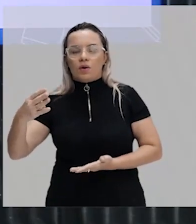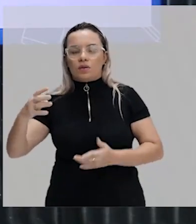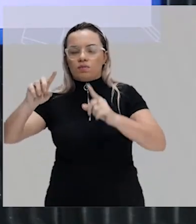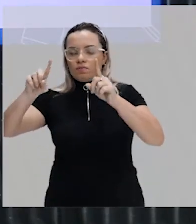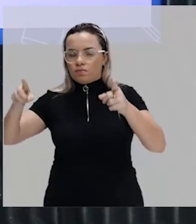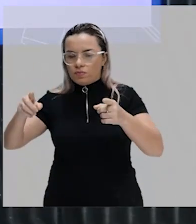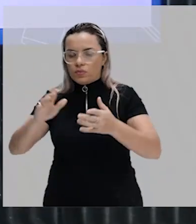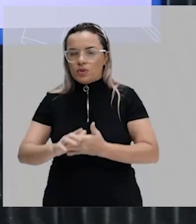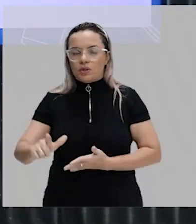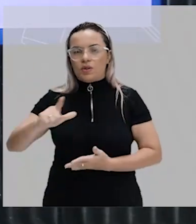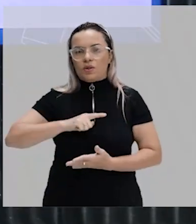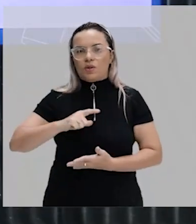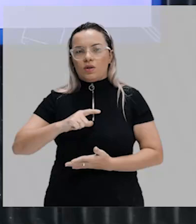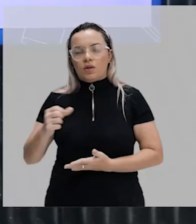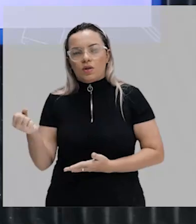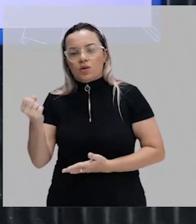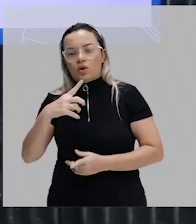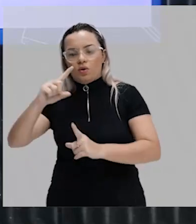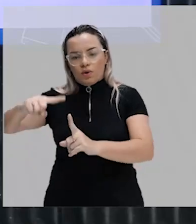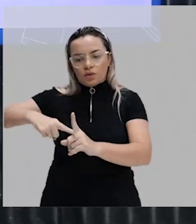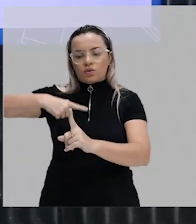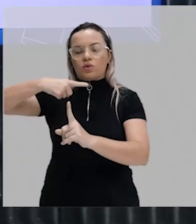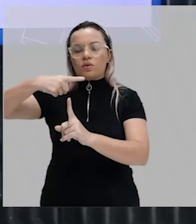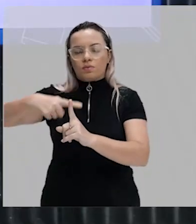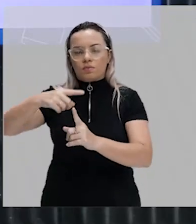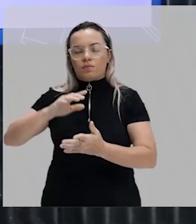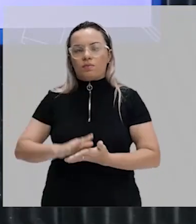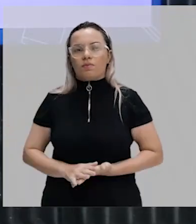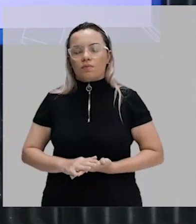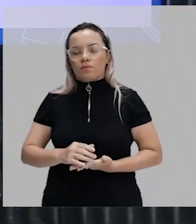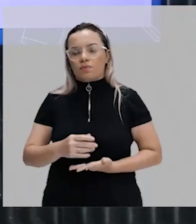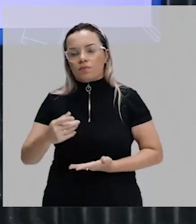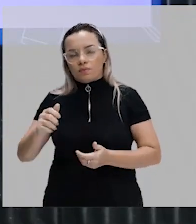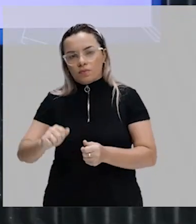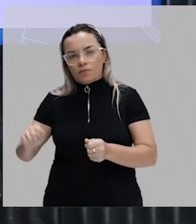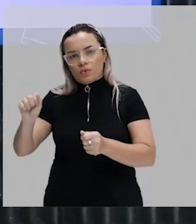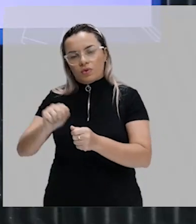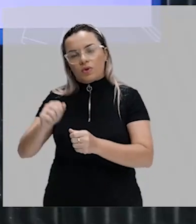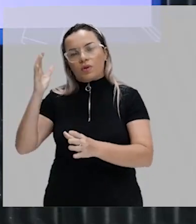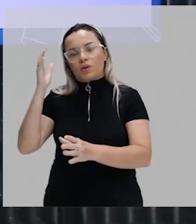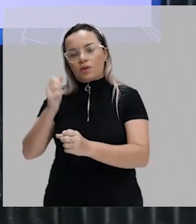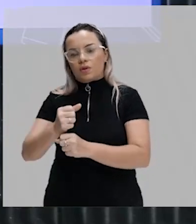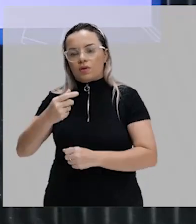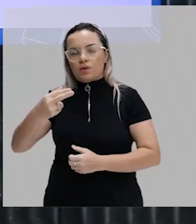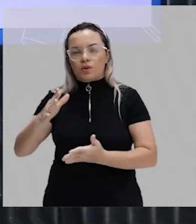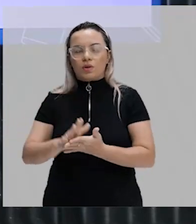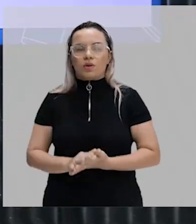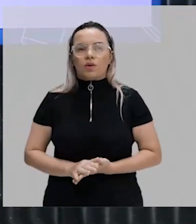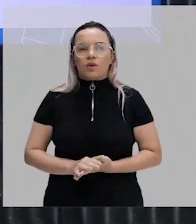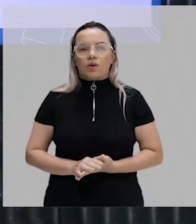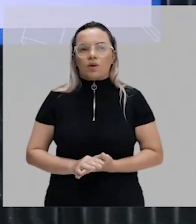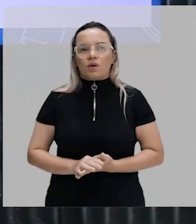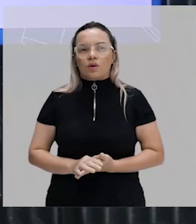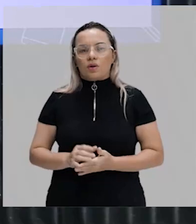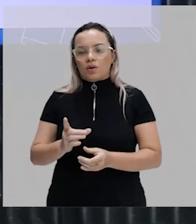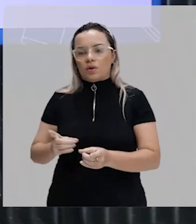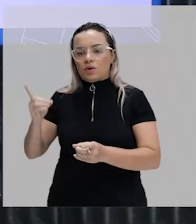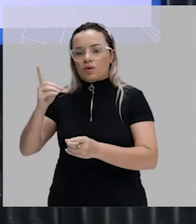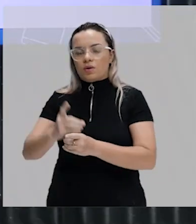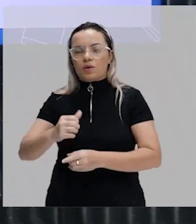0,564. Tem uma nova soma aqui, né? Então, faço a minha soma, então nós vamos ficar com o valor de